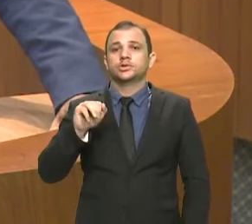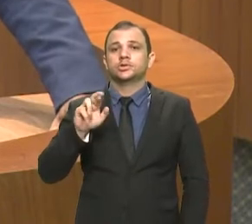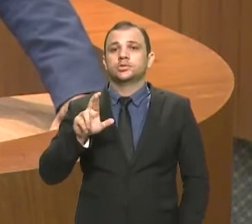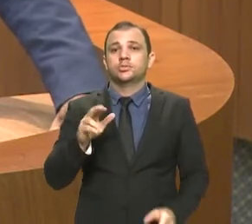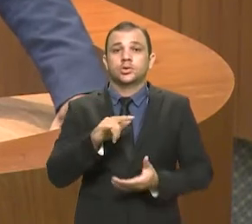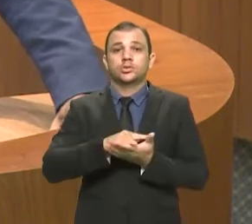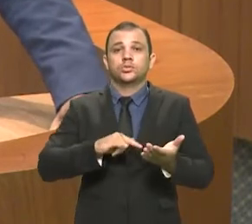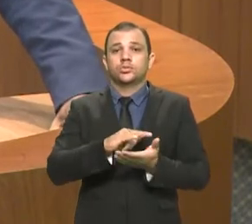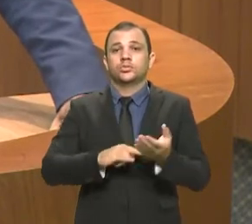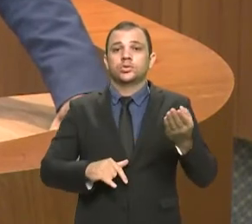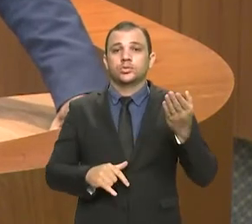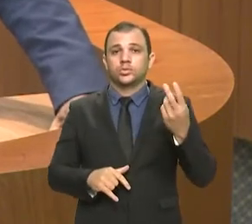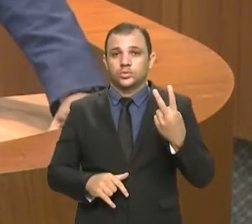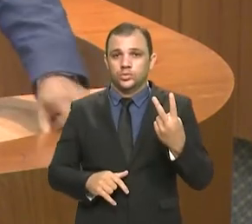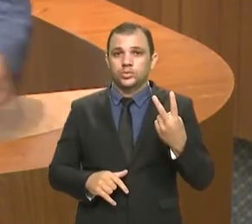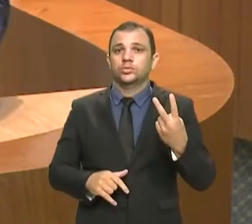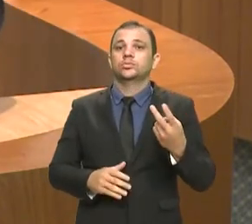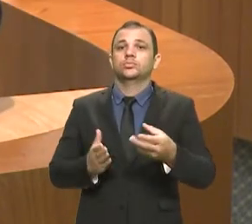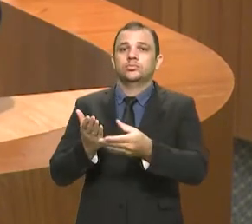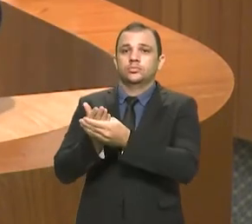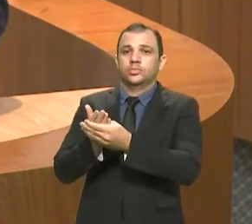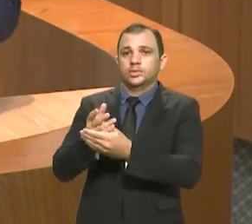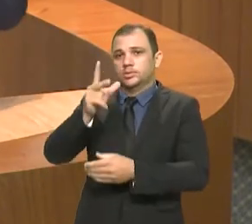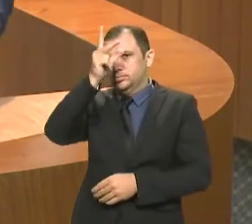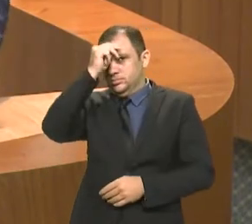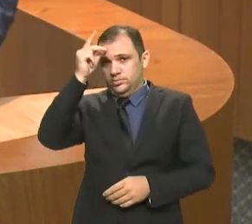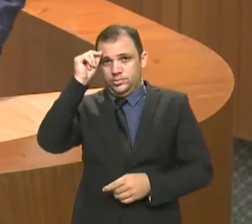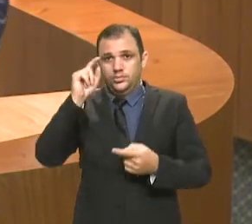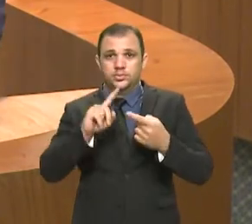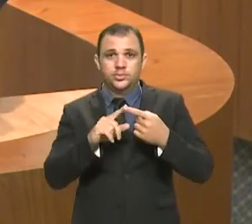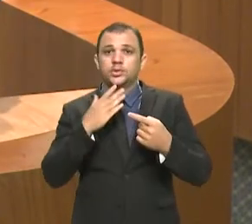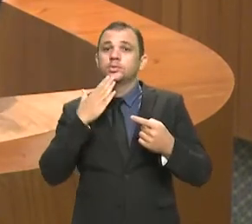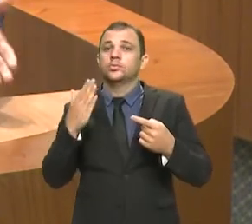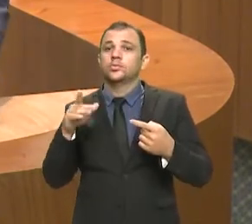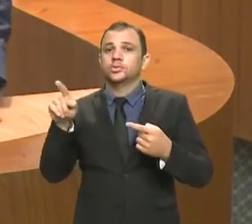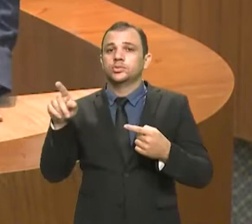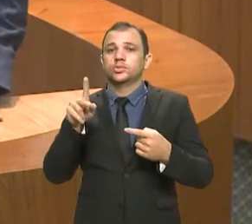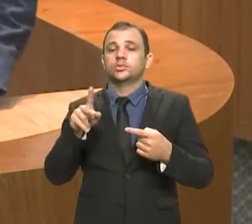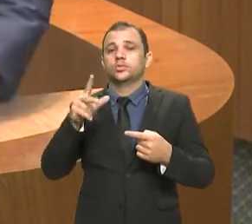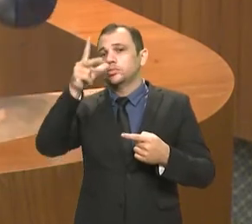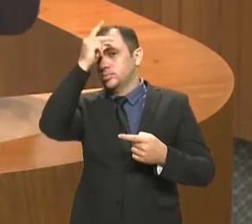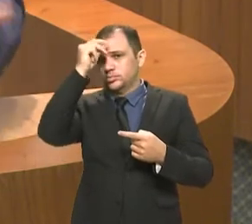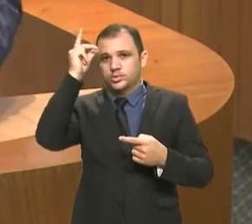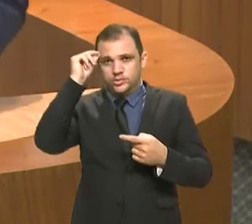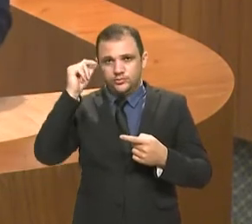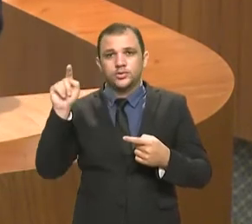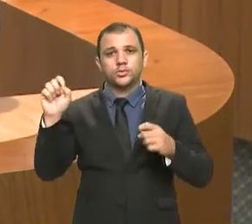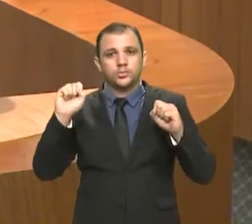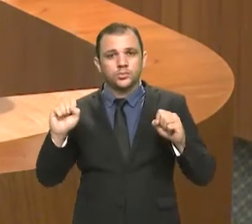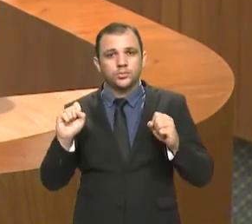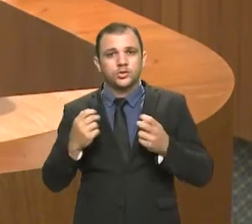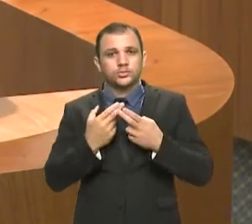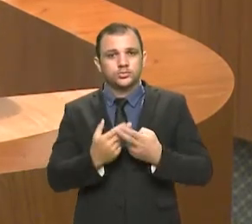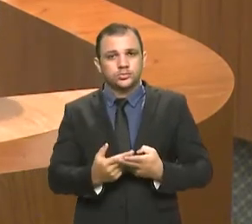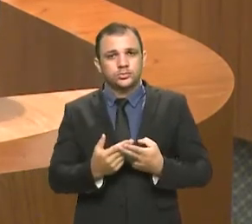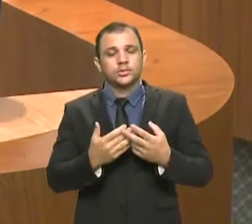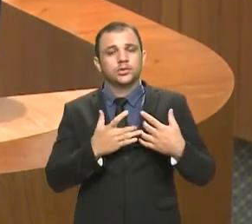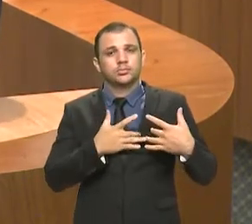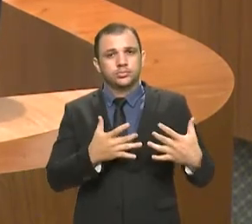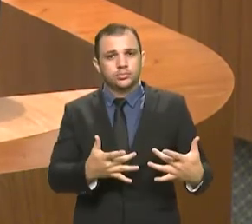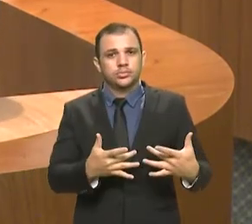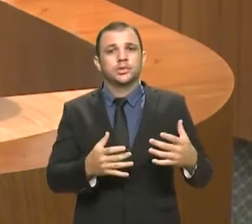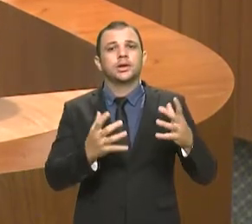prefeitura de Santa Rita. Um deles solicitando que o prefeito tenha benevolência, tenha complacência e que ele possa conceder ajuste